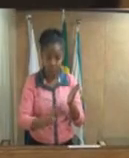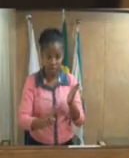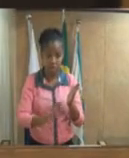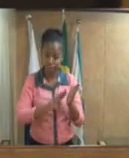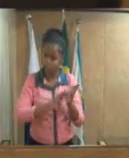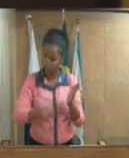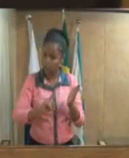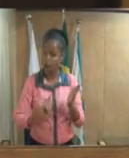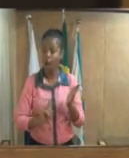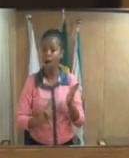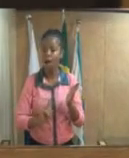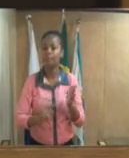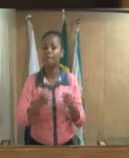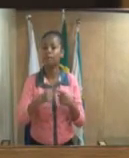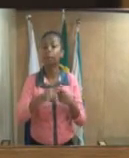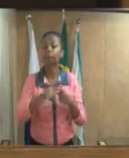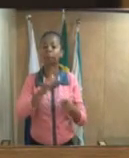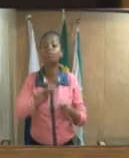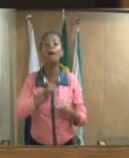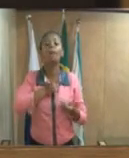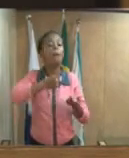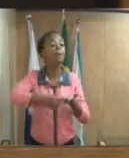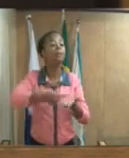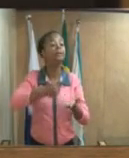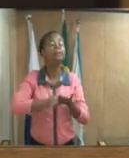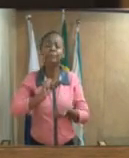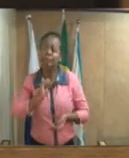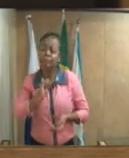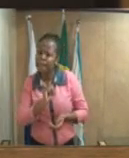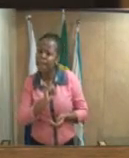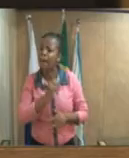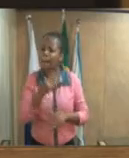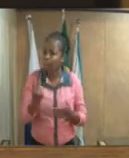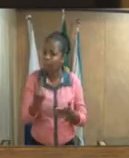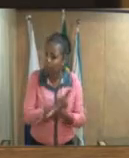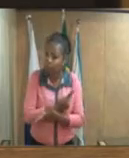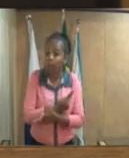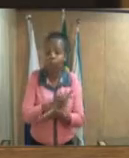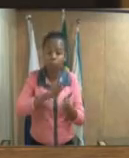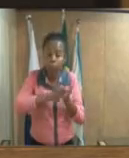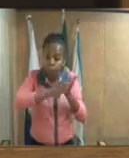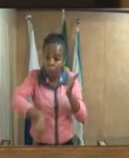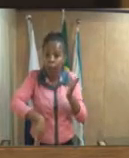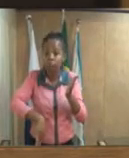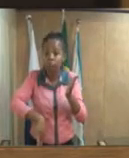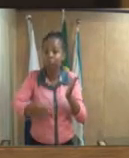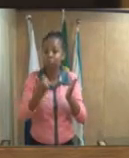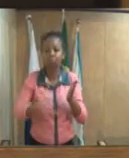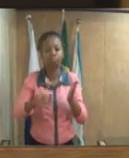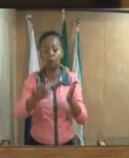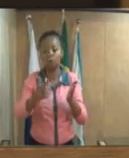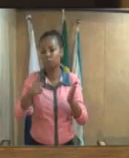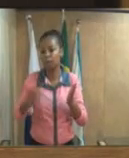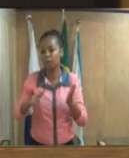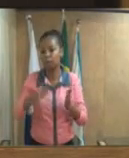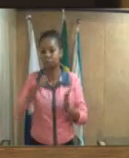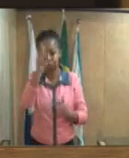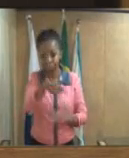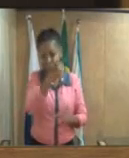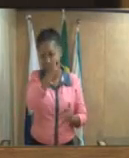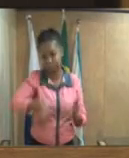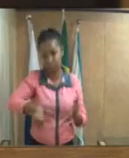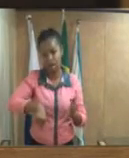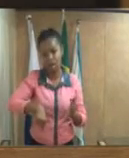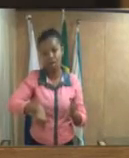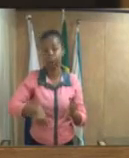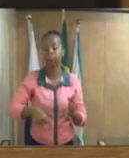Caxias. E mesmo que quisesse retirar, não teria validade jurídica. O STF